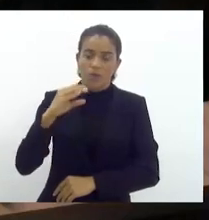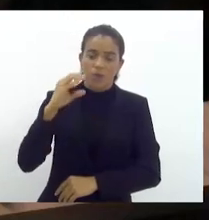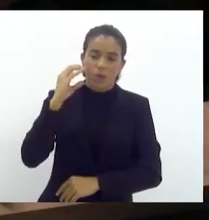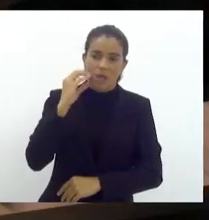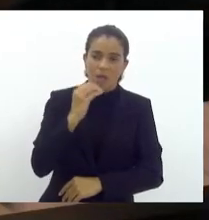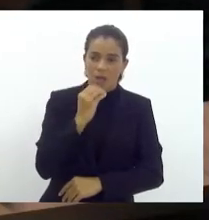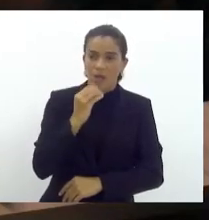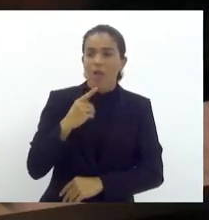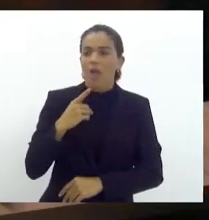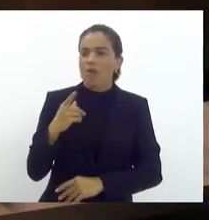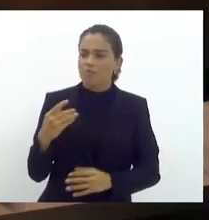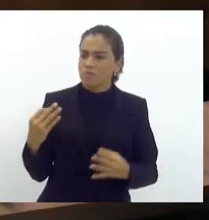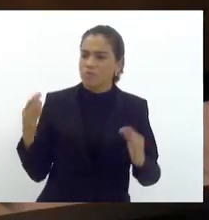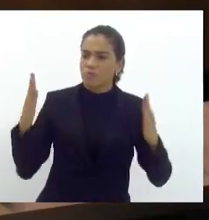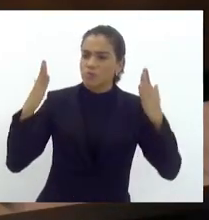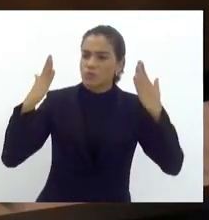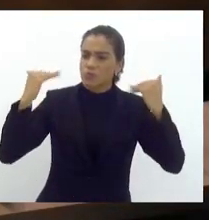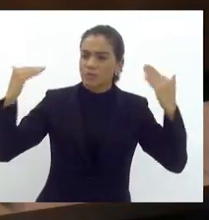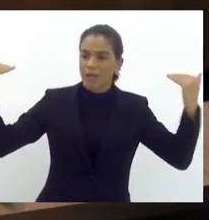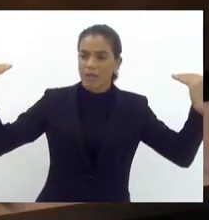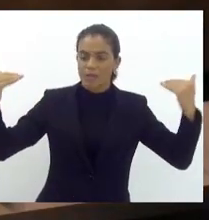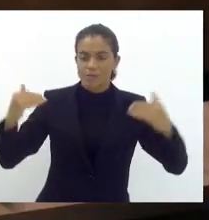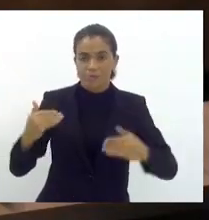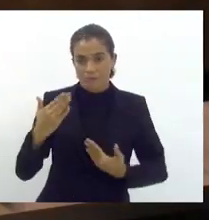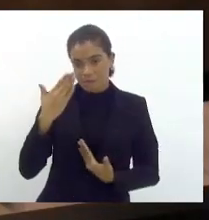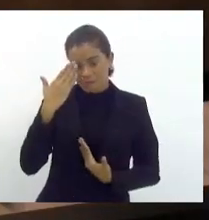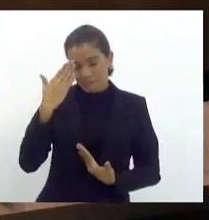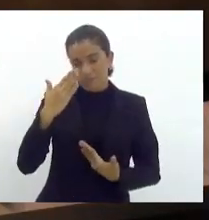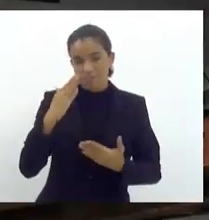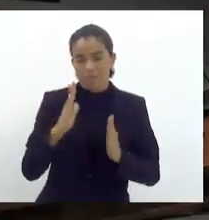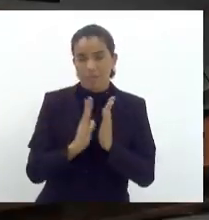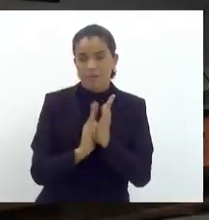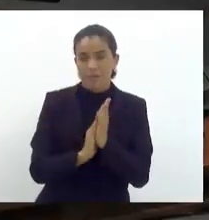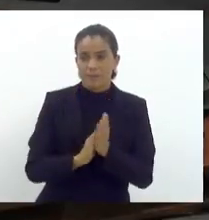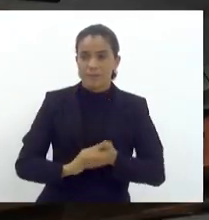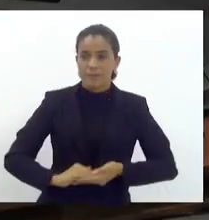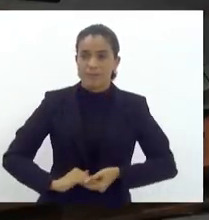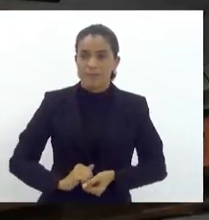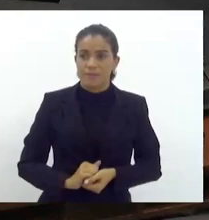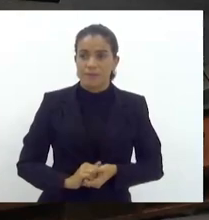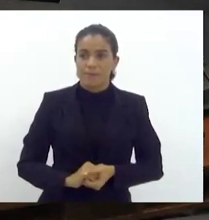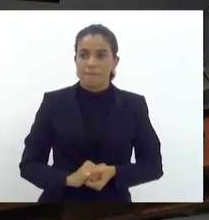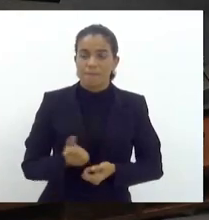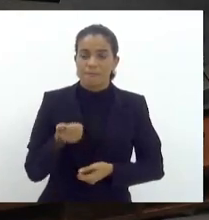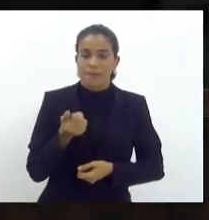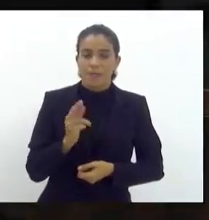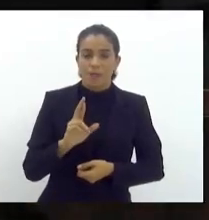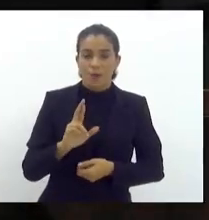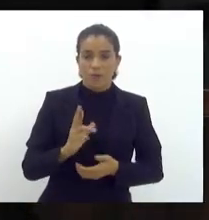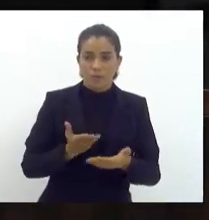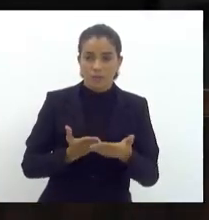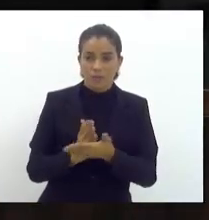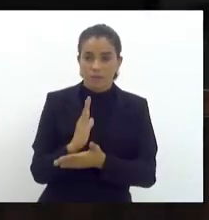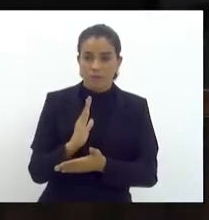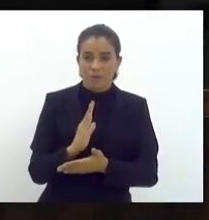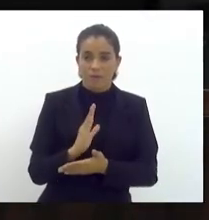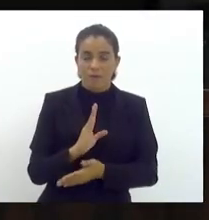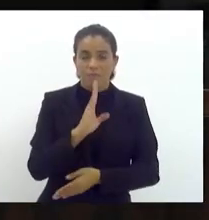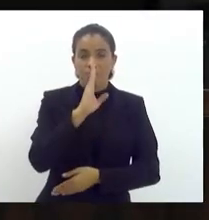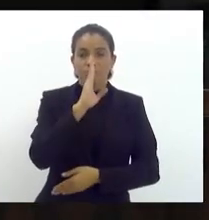sido um absoluto sucesso vai continuar sendo Parabéns Presidente senhores que aprovam